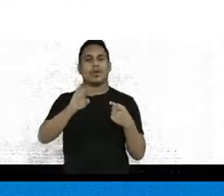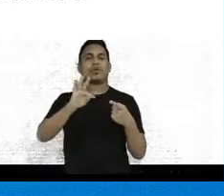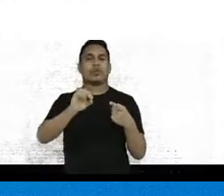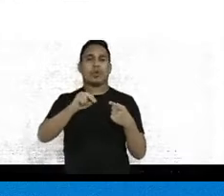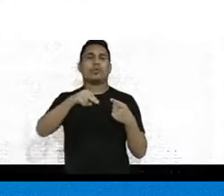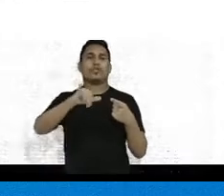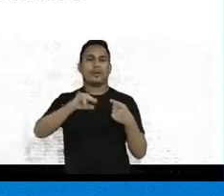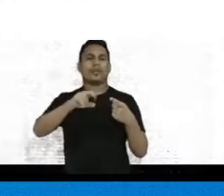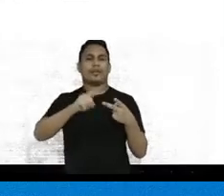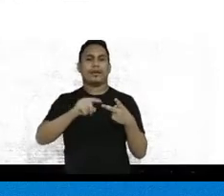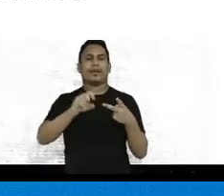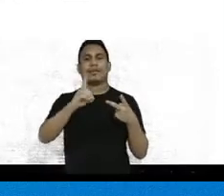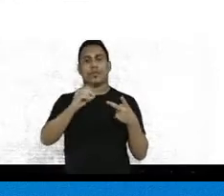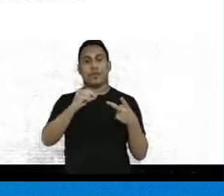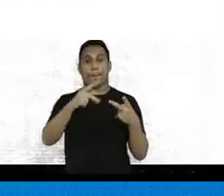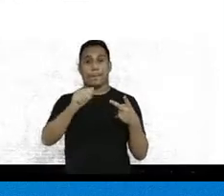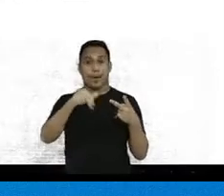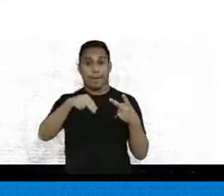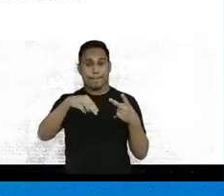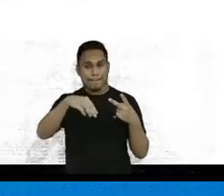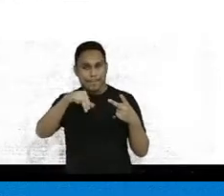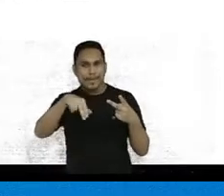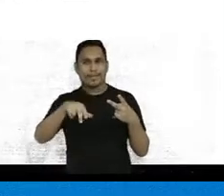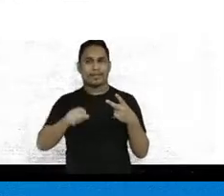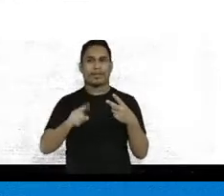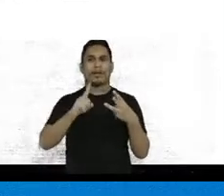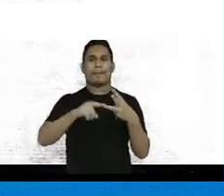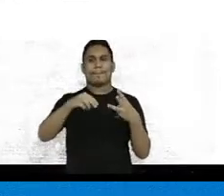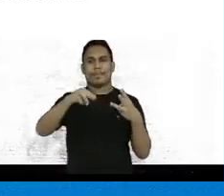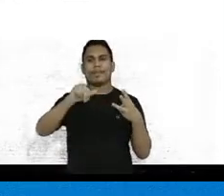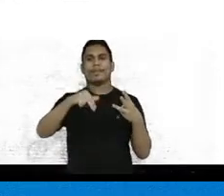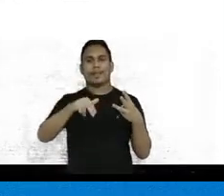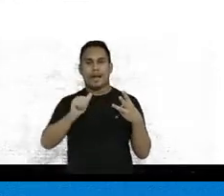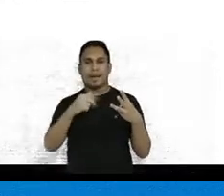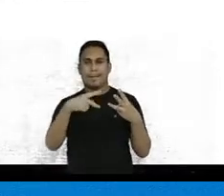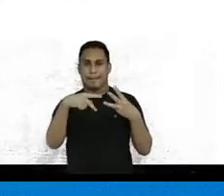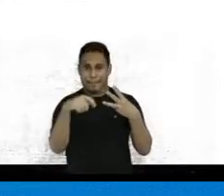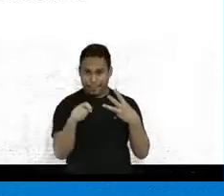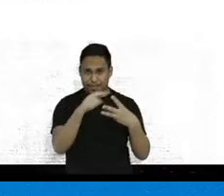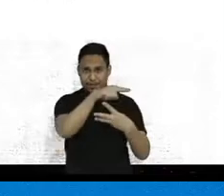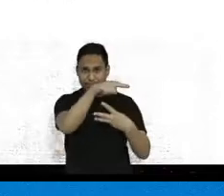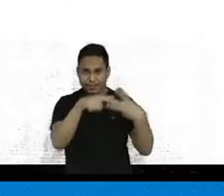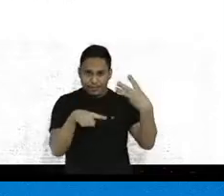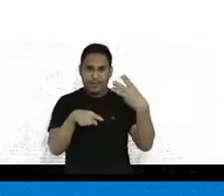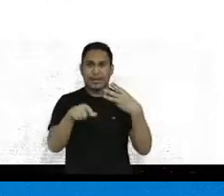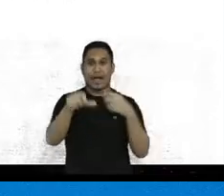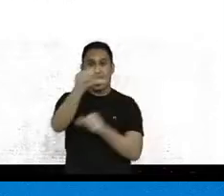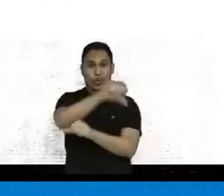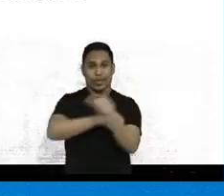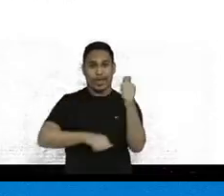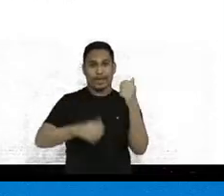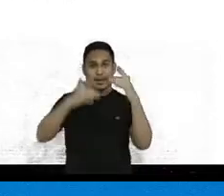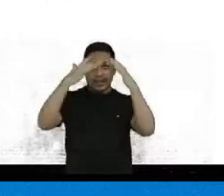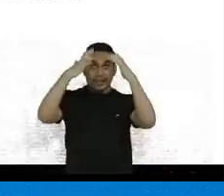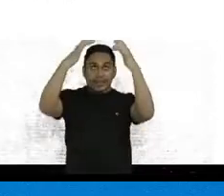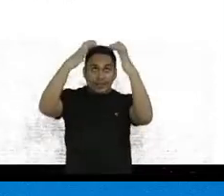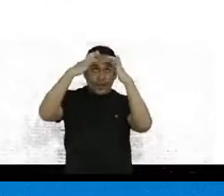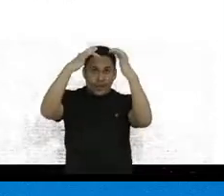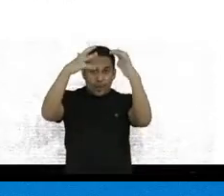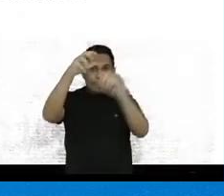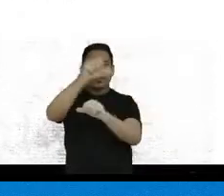o GABA, tá? Muitas dessas alterações na neuroquímica cerebral, elas